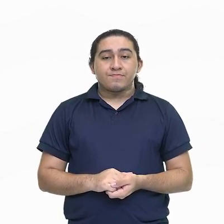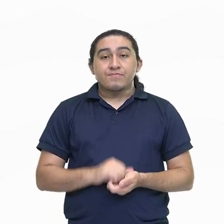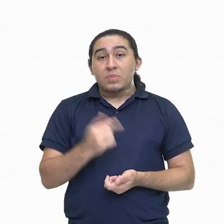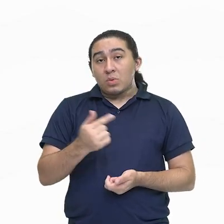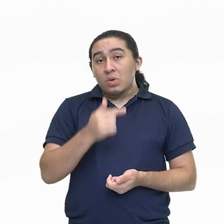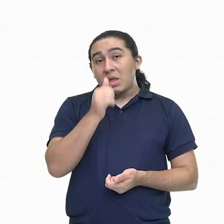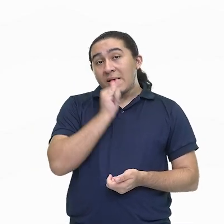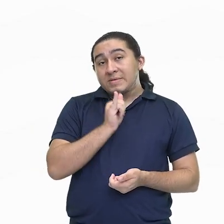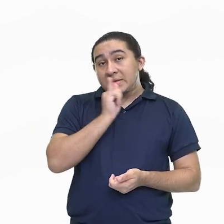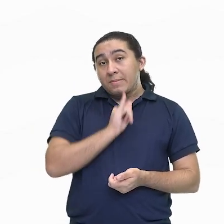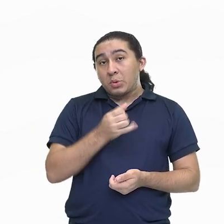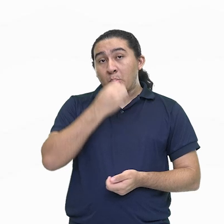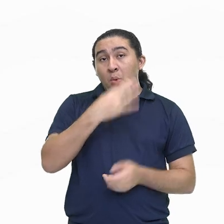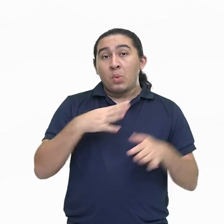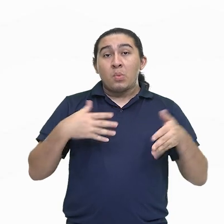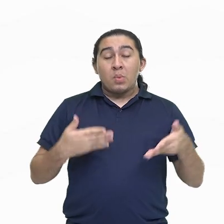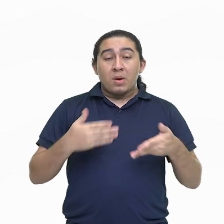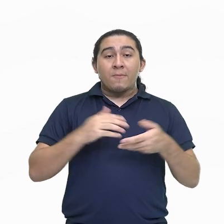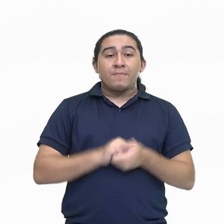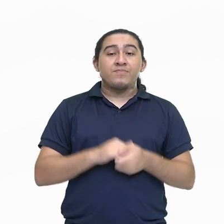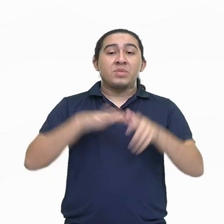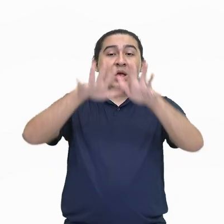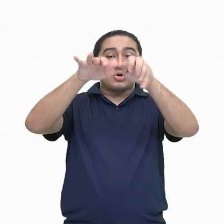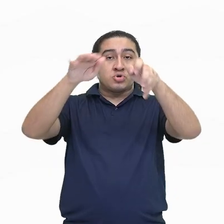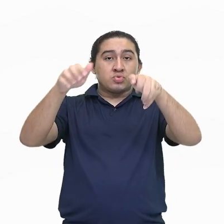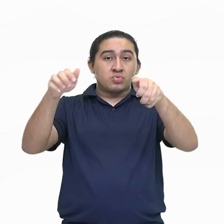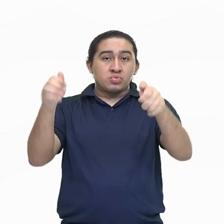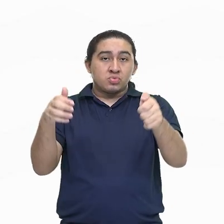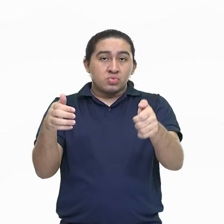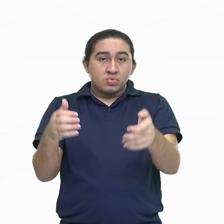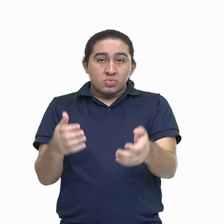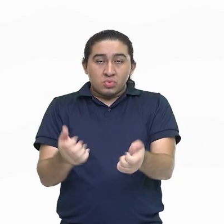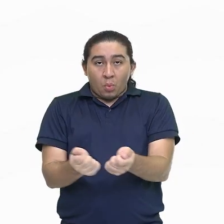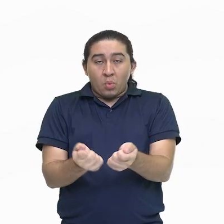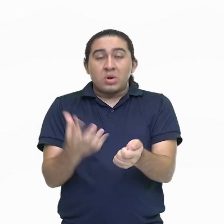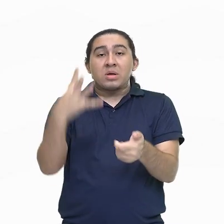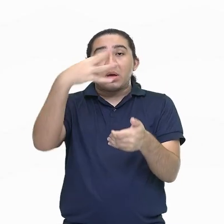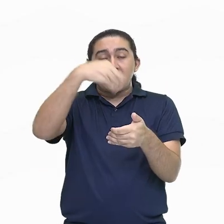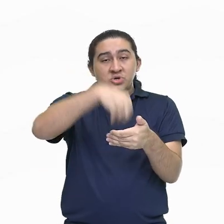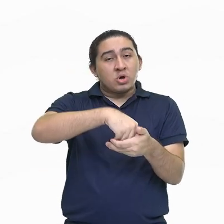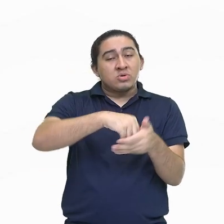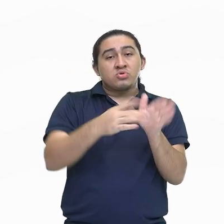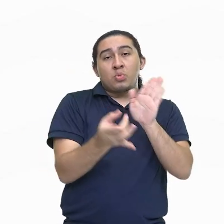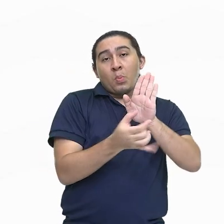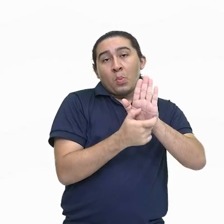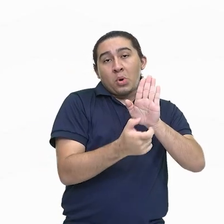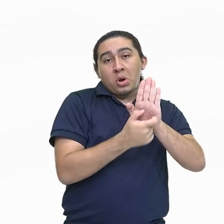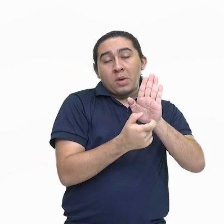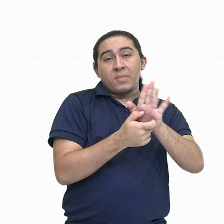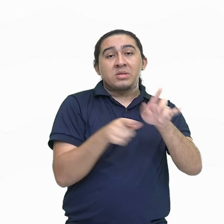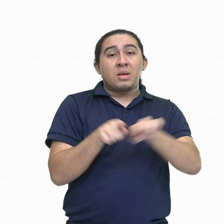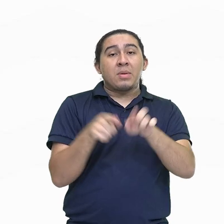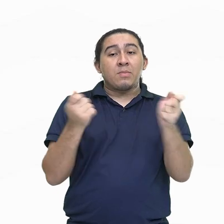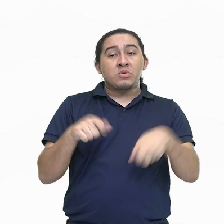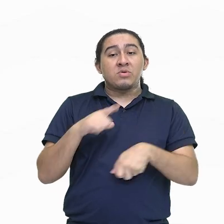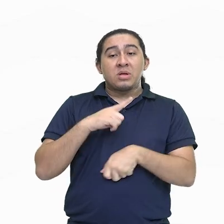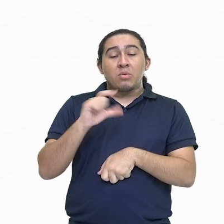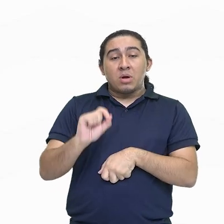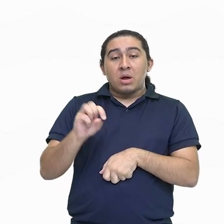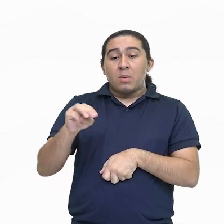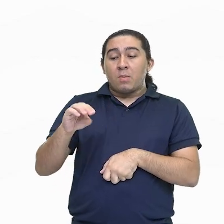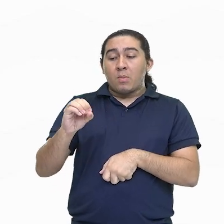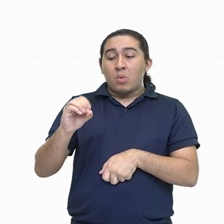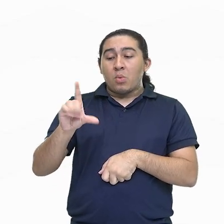arte digital é a escultura digital, também chamada de modelagem 3D,